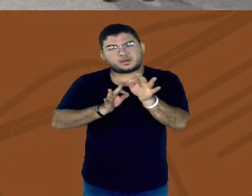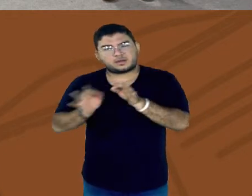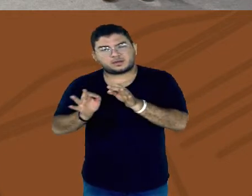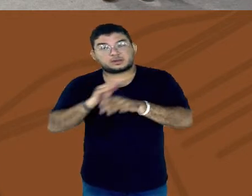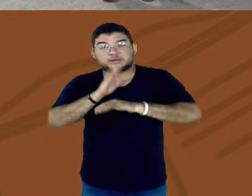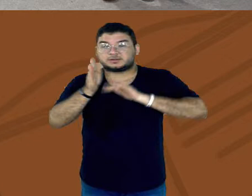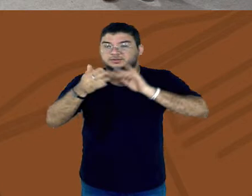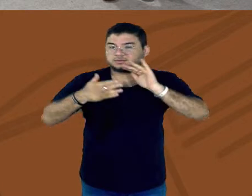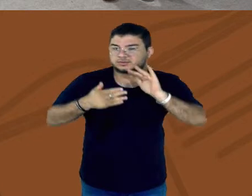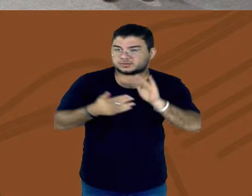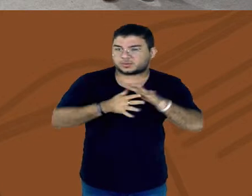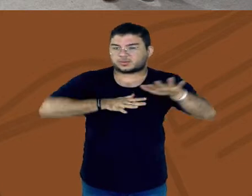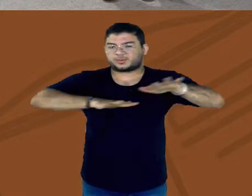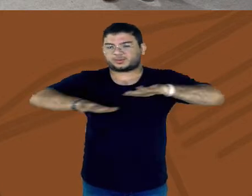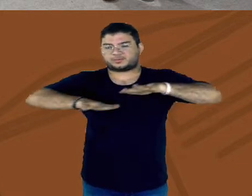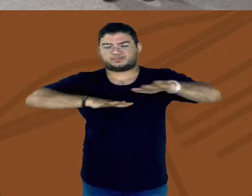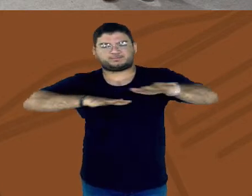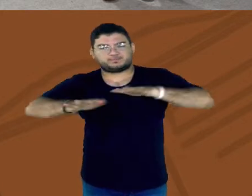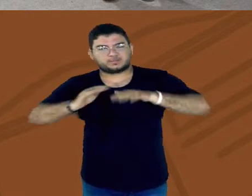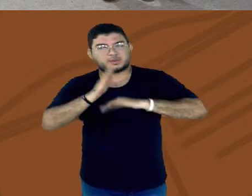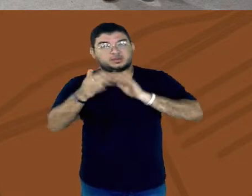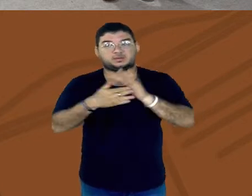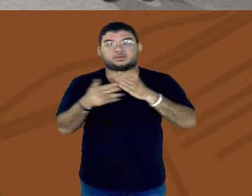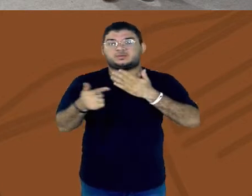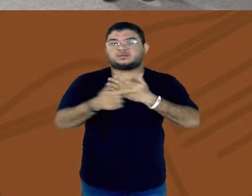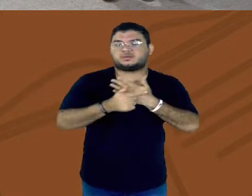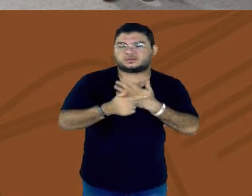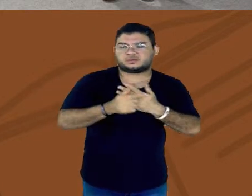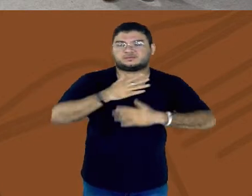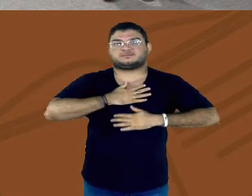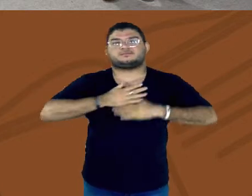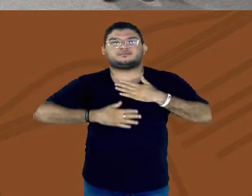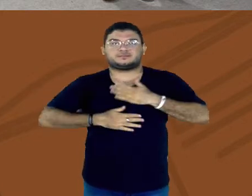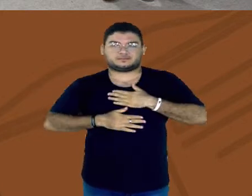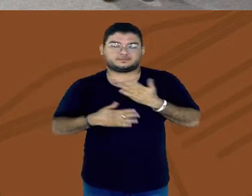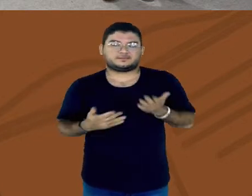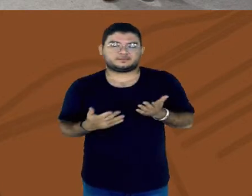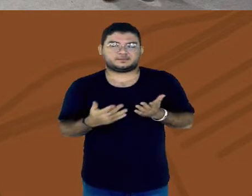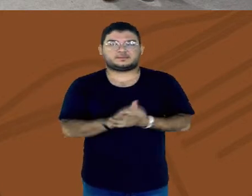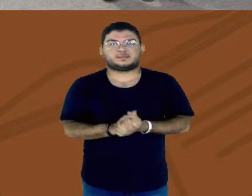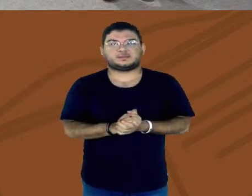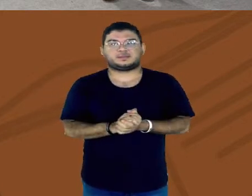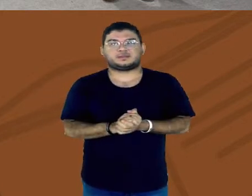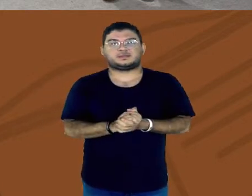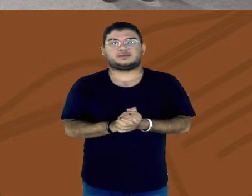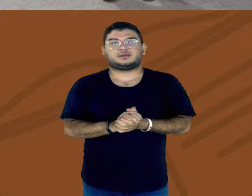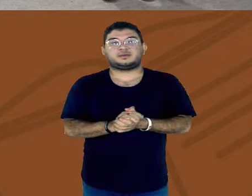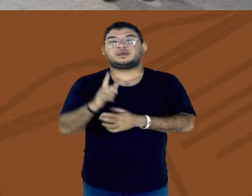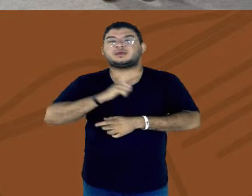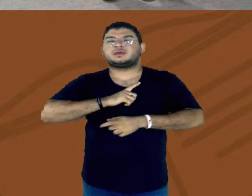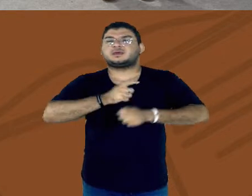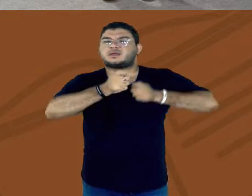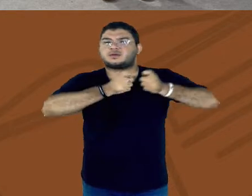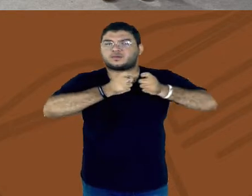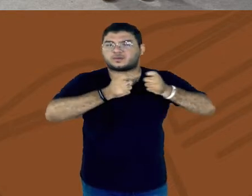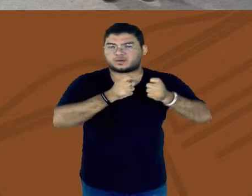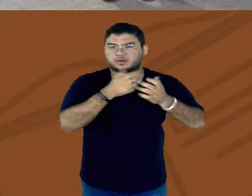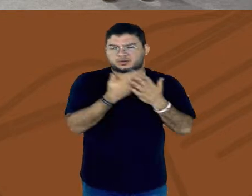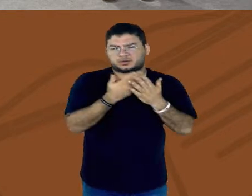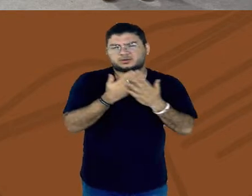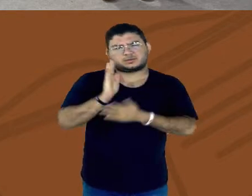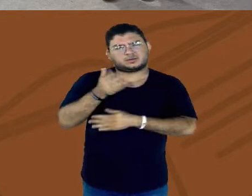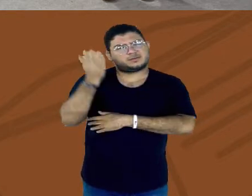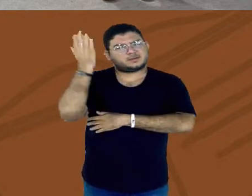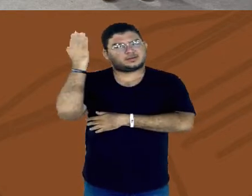praticamente todas as ações, todo o funcionamento do nosso corpo. E ele faz esse controle, nós vimos na última aula,